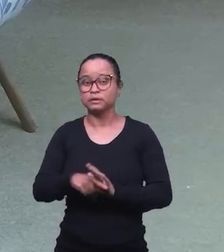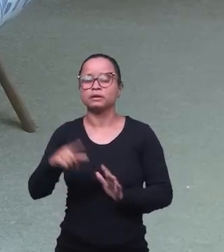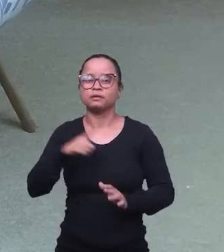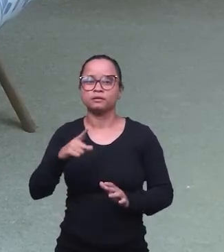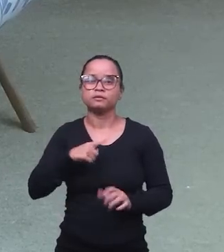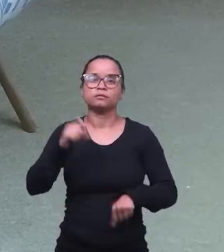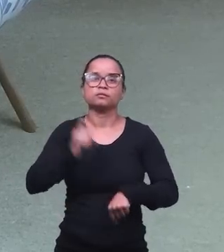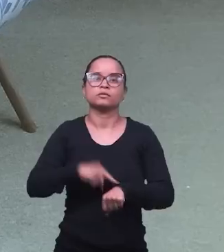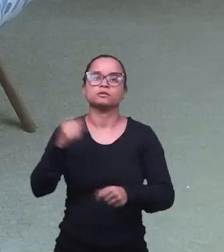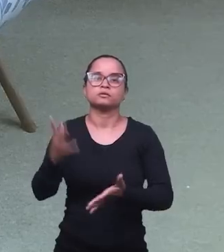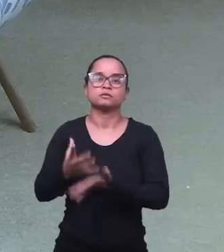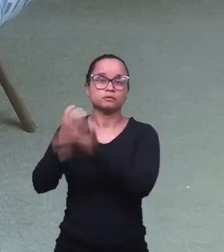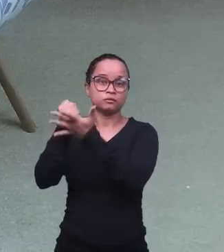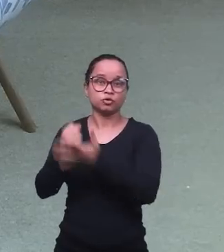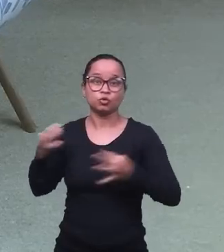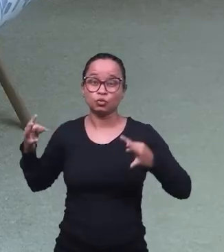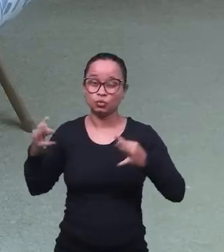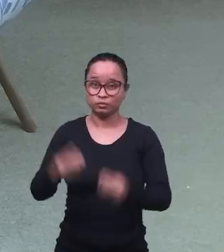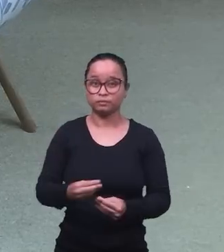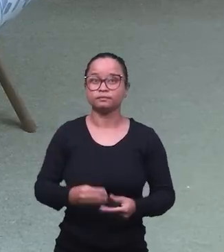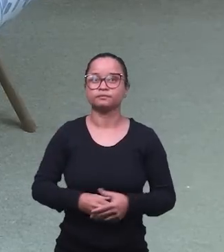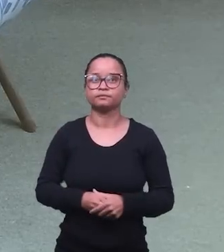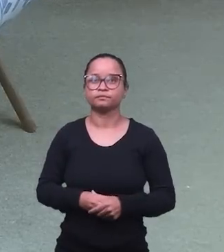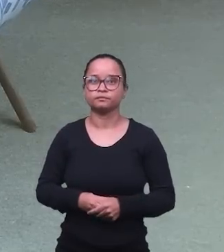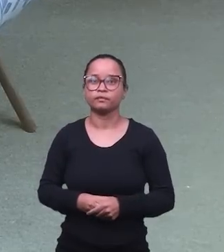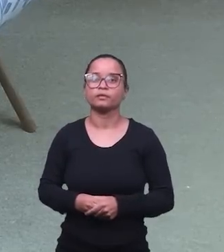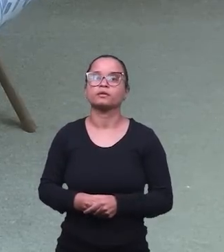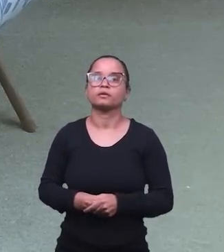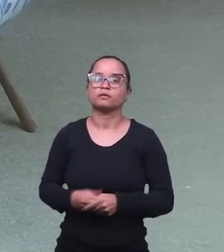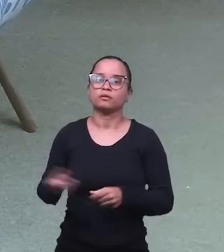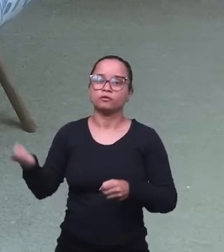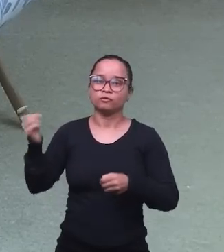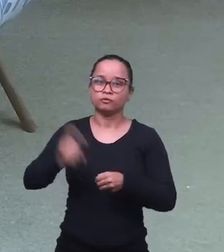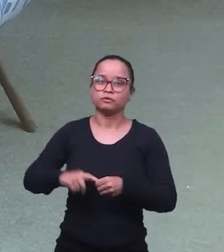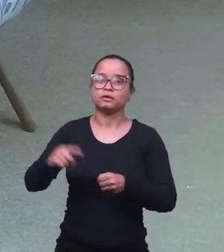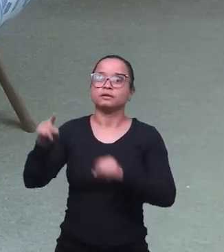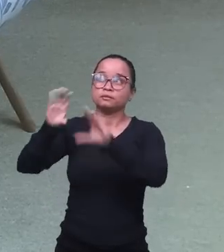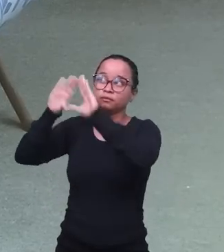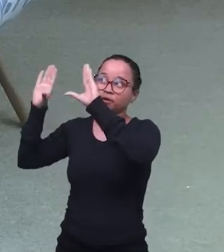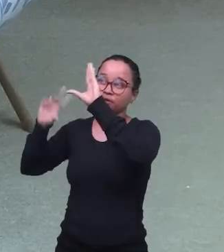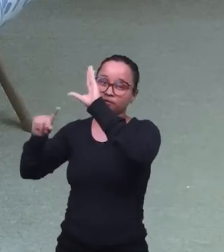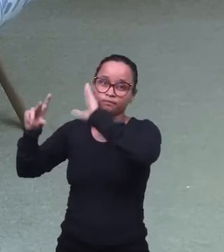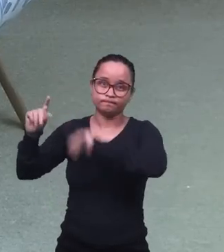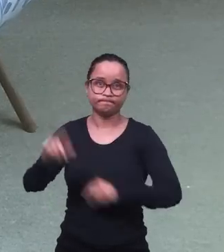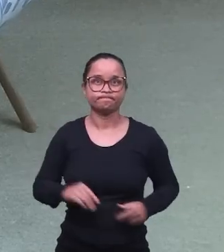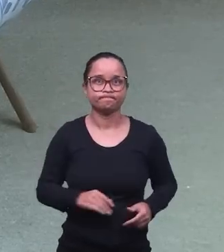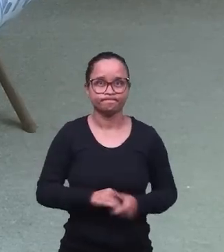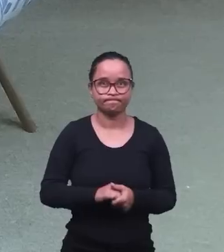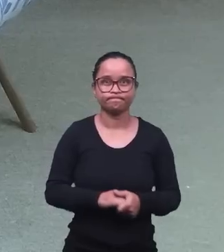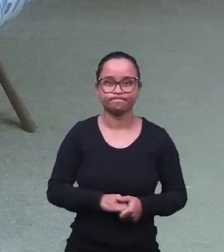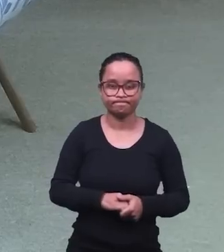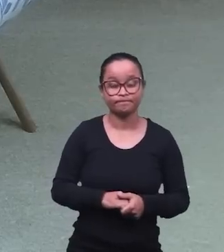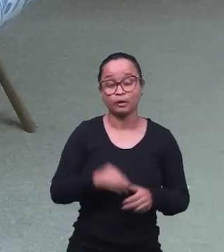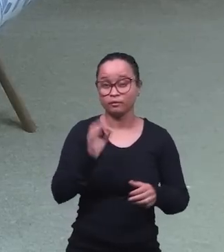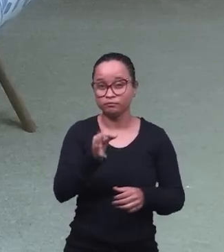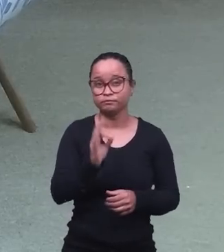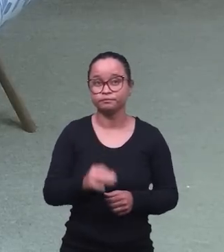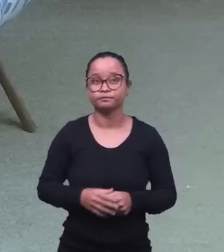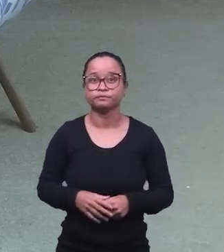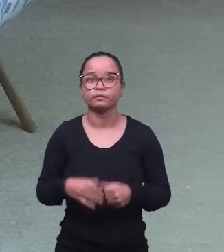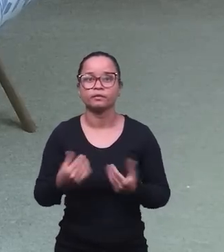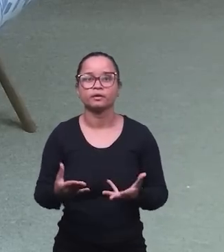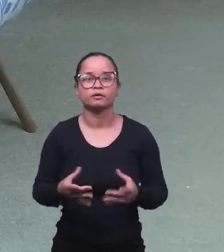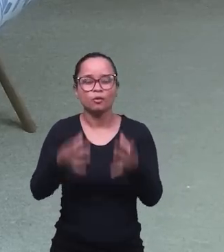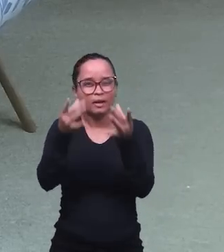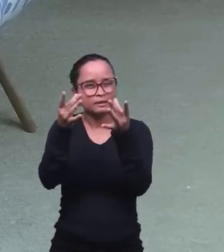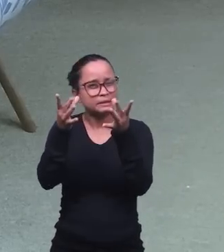momento do arrebatamento. Tudo será levado de volta para a eternidade. Isso mesmo. E veja que